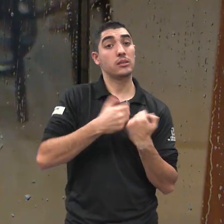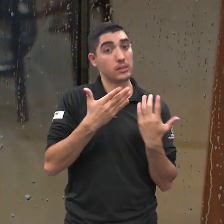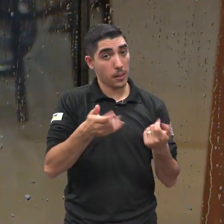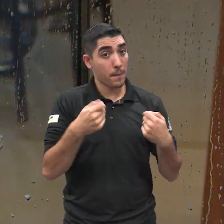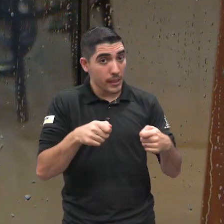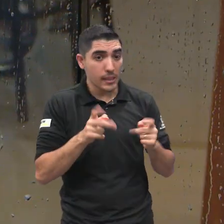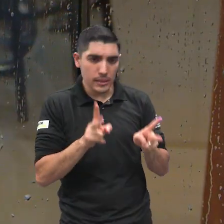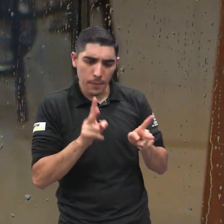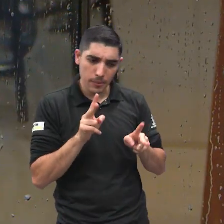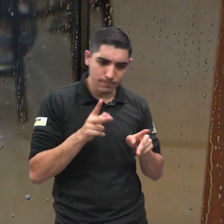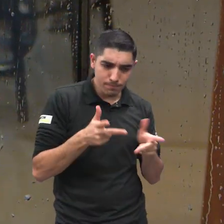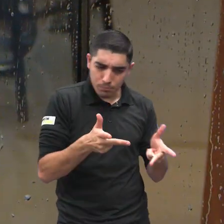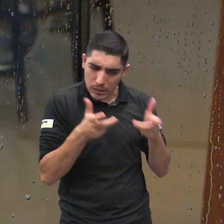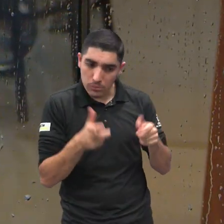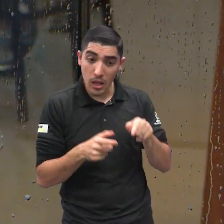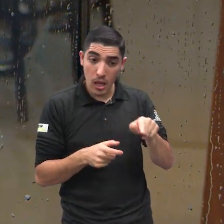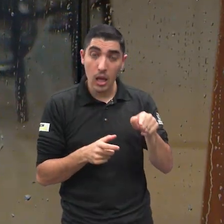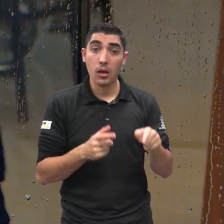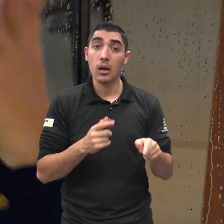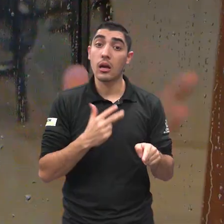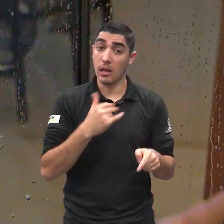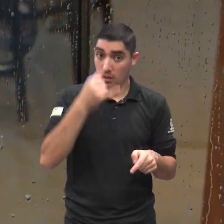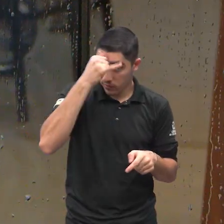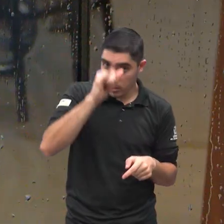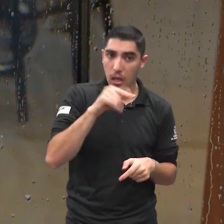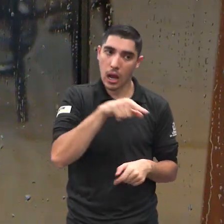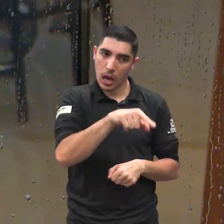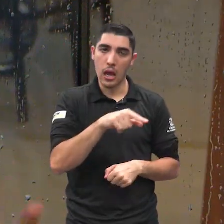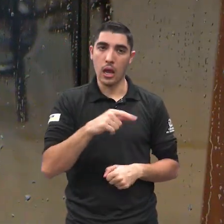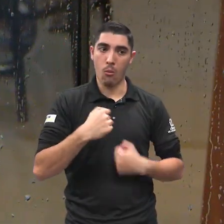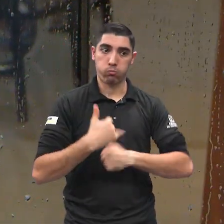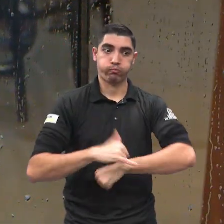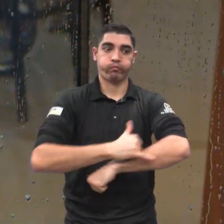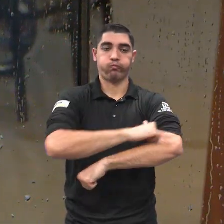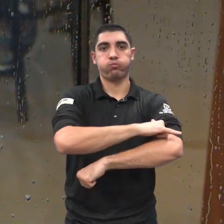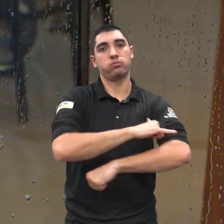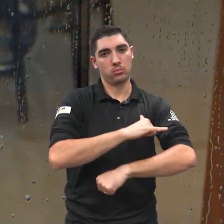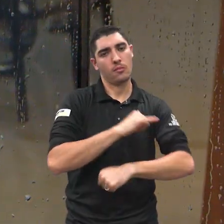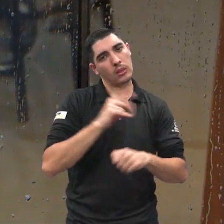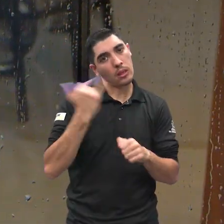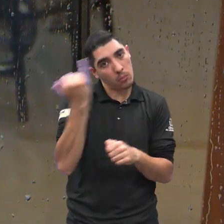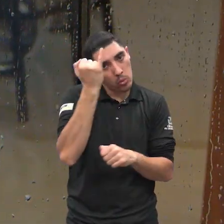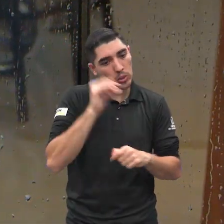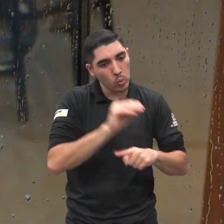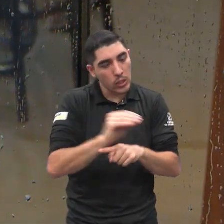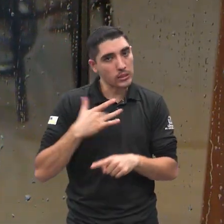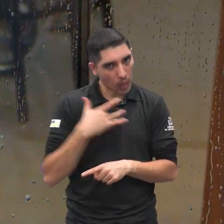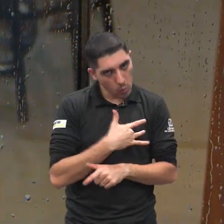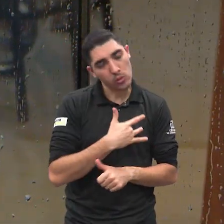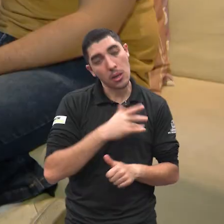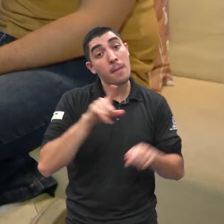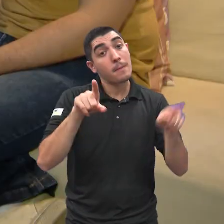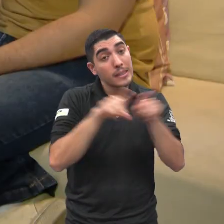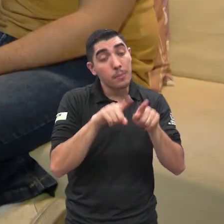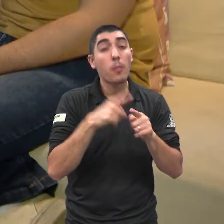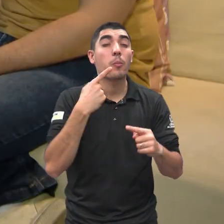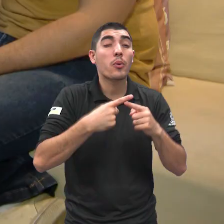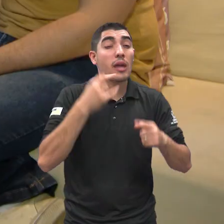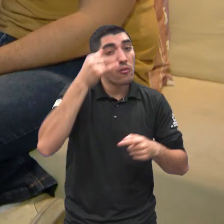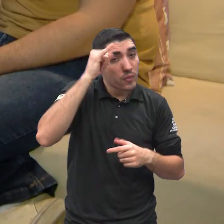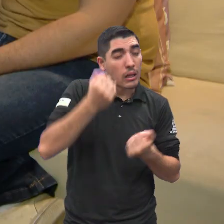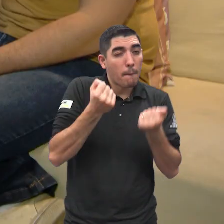a gente sempre tem que se preocupar com a questão do peso, não só pela questão da saúde, né, da prevenção da obesidade, mas principalmente para a gente poder poupar